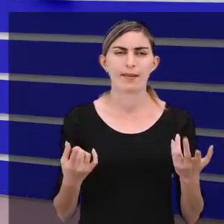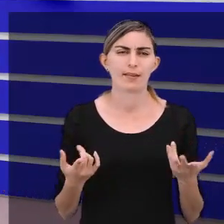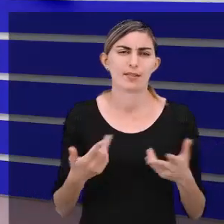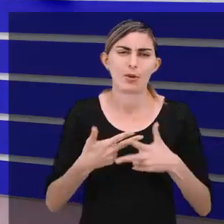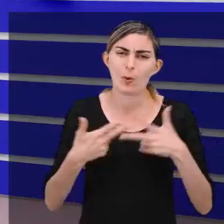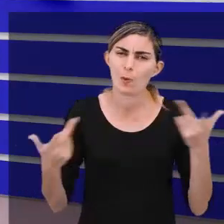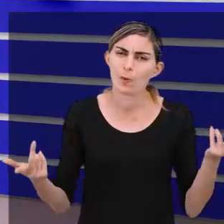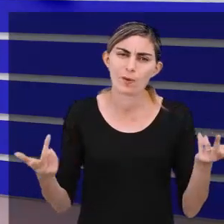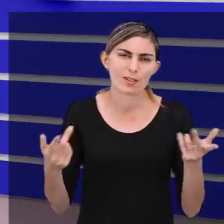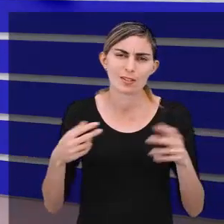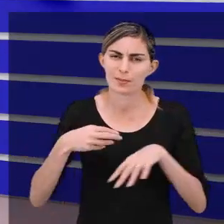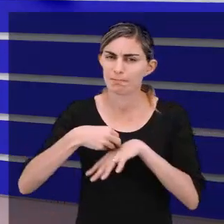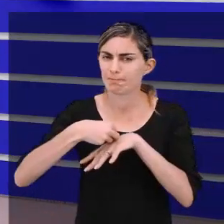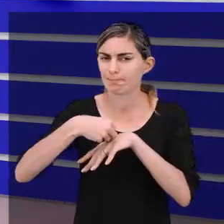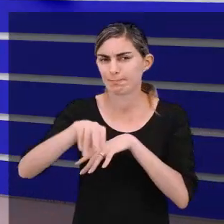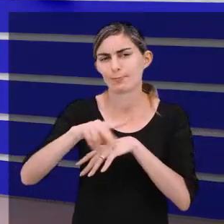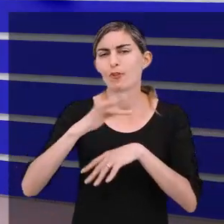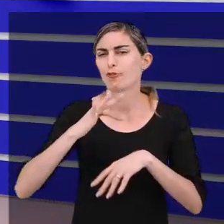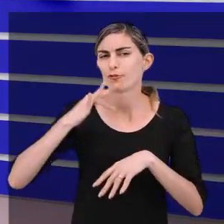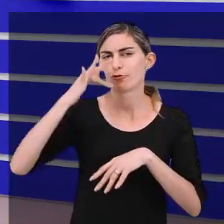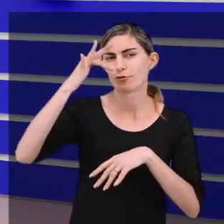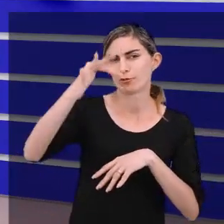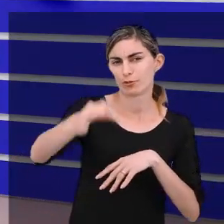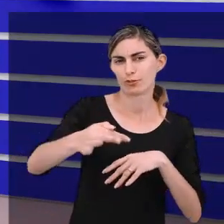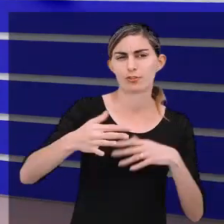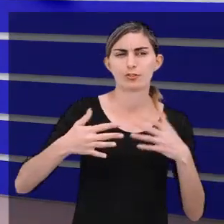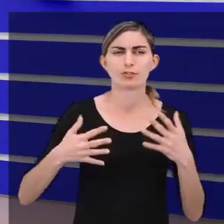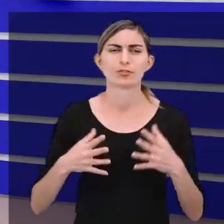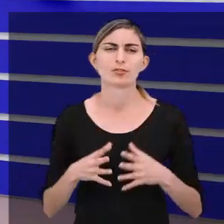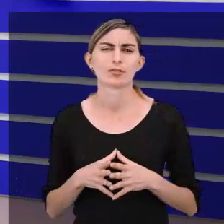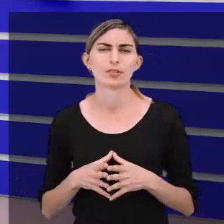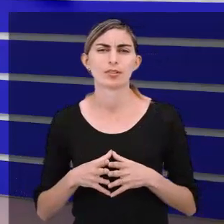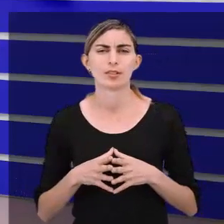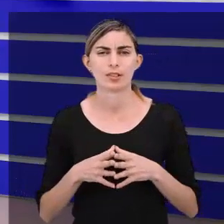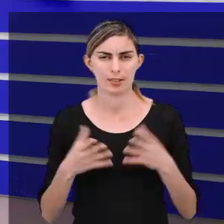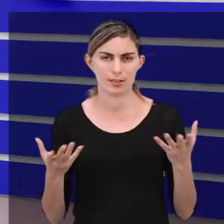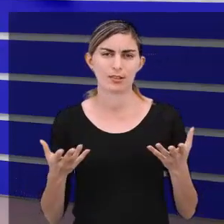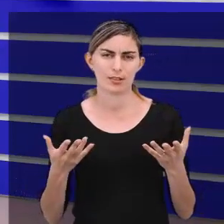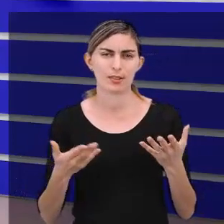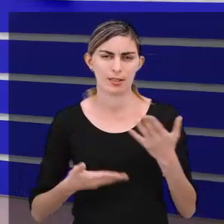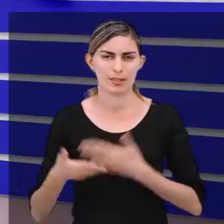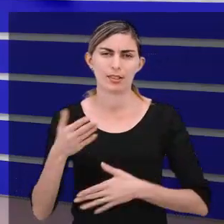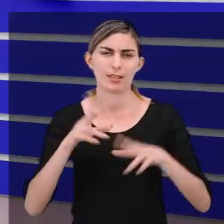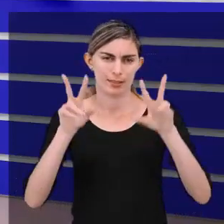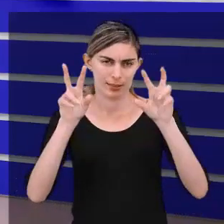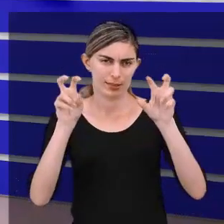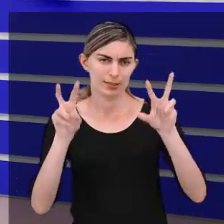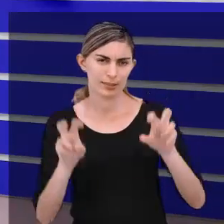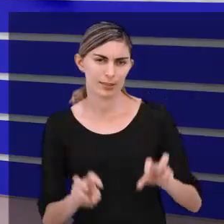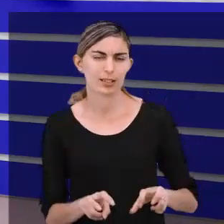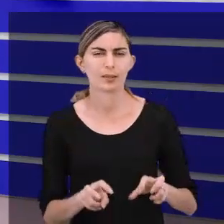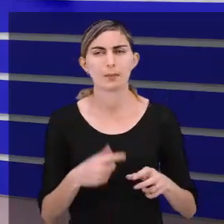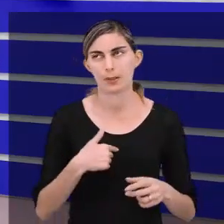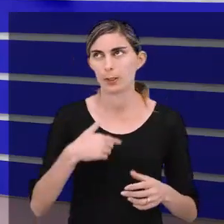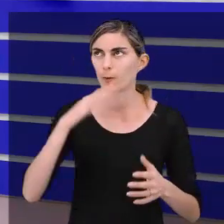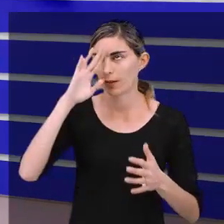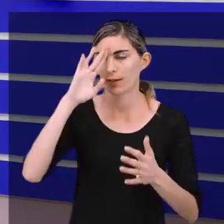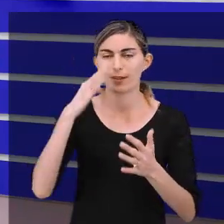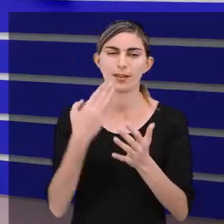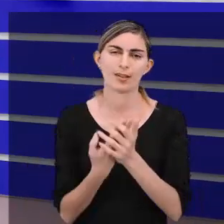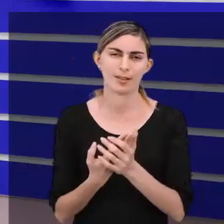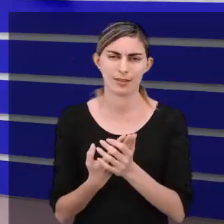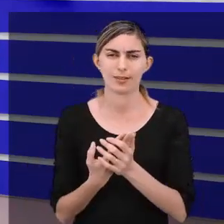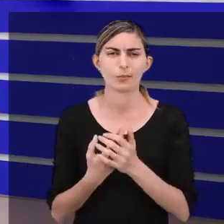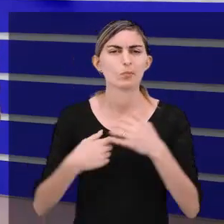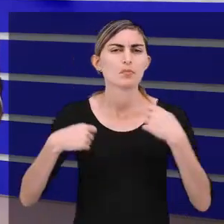como um feedbackzinho para ele futuramente, né? Em relação a esse tema, eu acredito